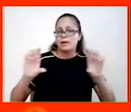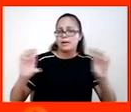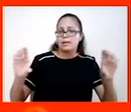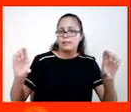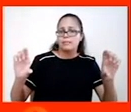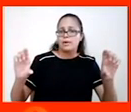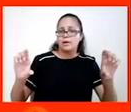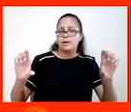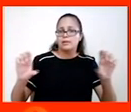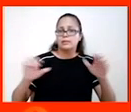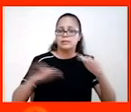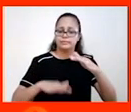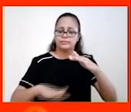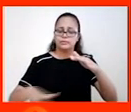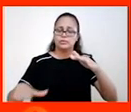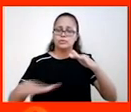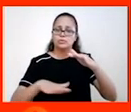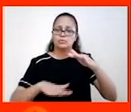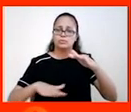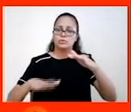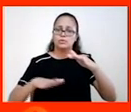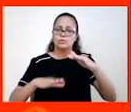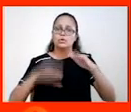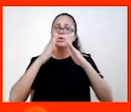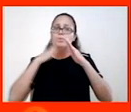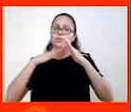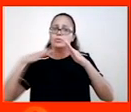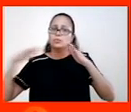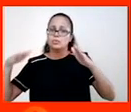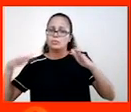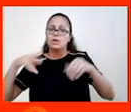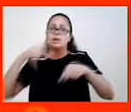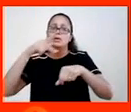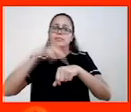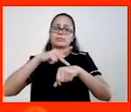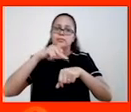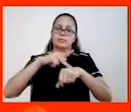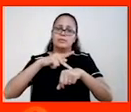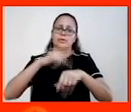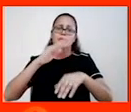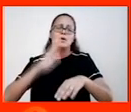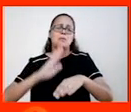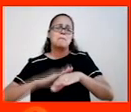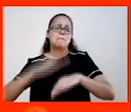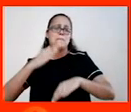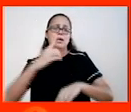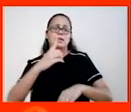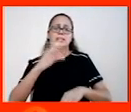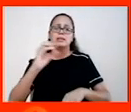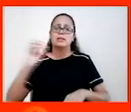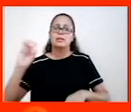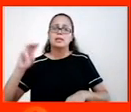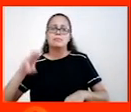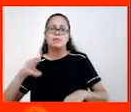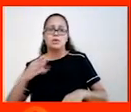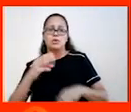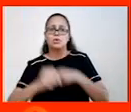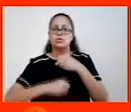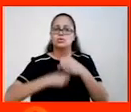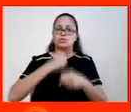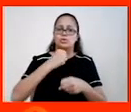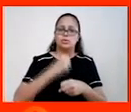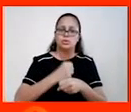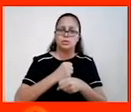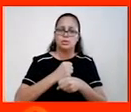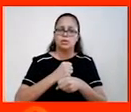do subsolo marinho formada por rochas sedimentares com mais de 100 milhões de anos, onde foram depositados